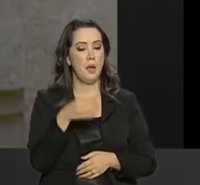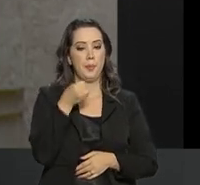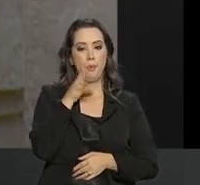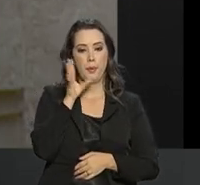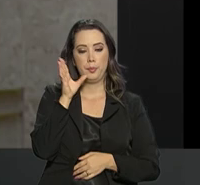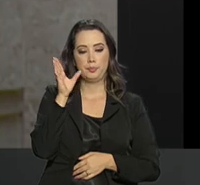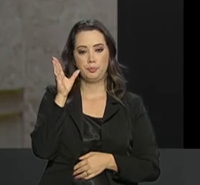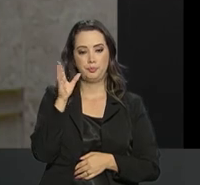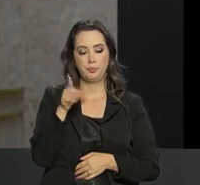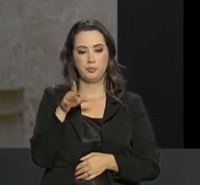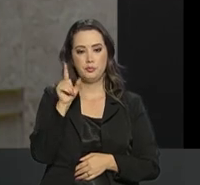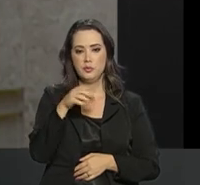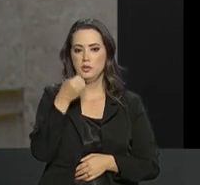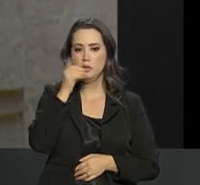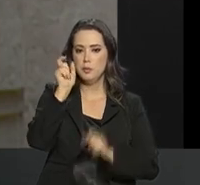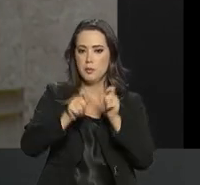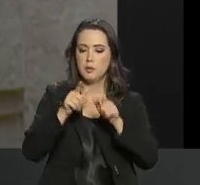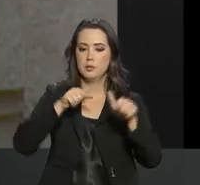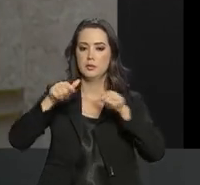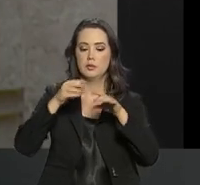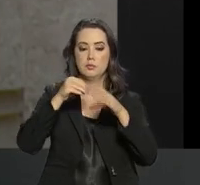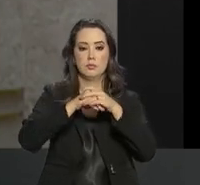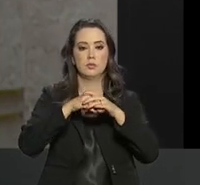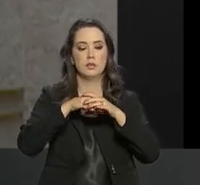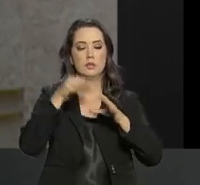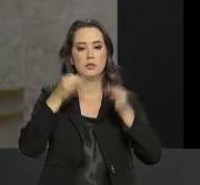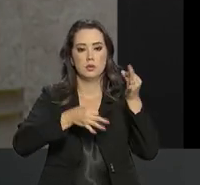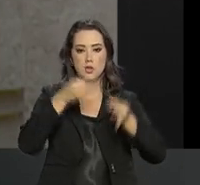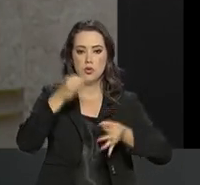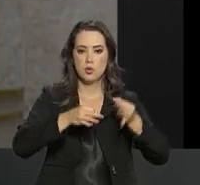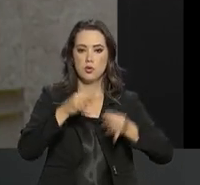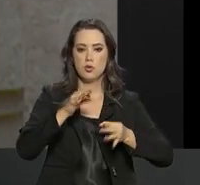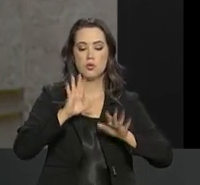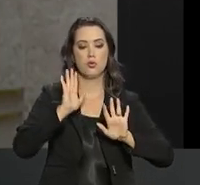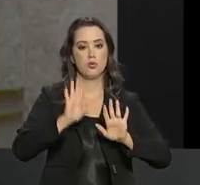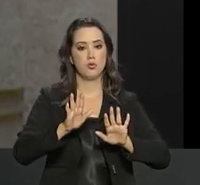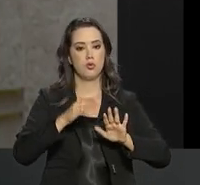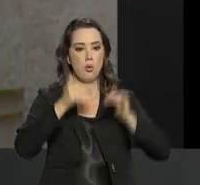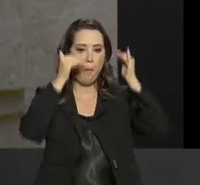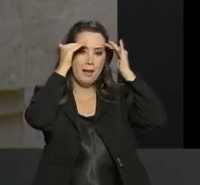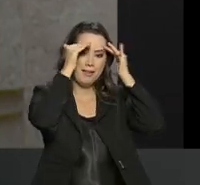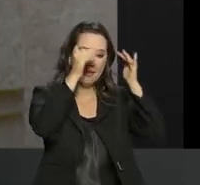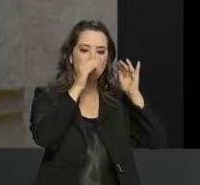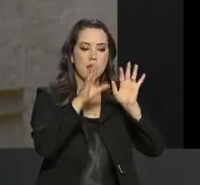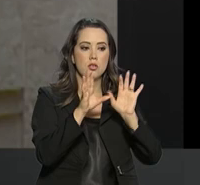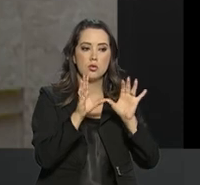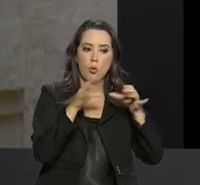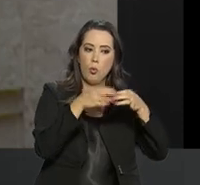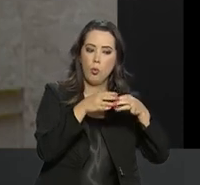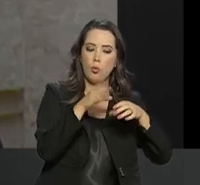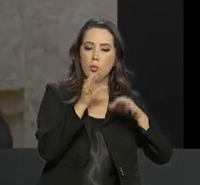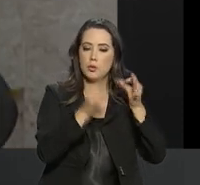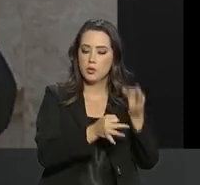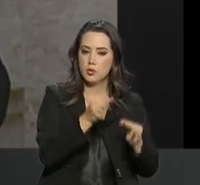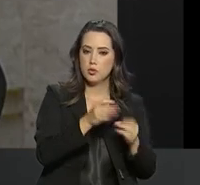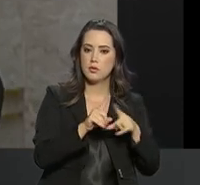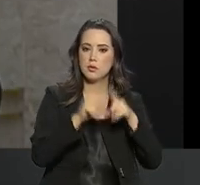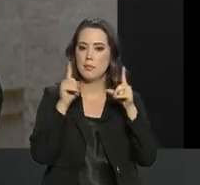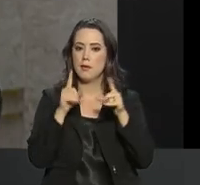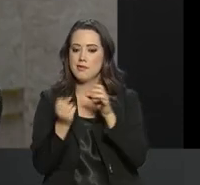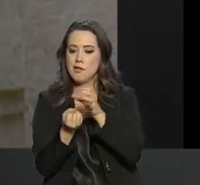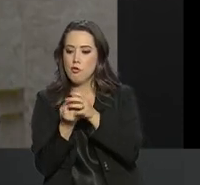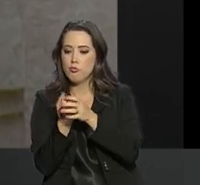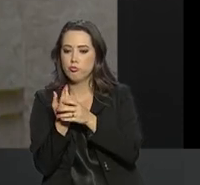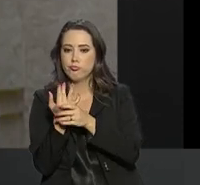é claro que nós, quem trabalha na área jurídica, se cinge apenas ao que está na área jurídica. Mas ela tem um nascedouro